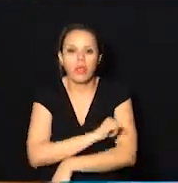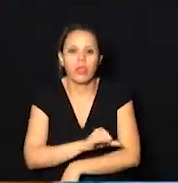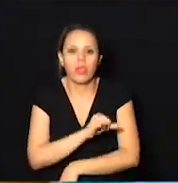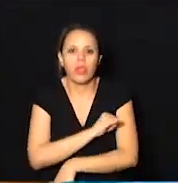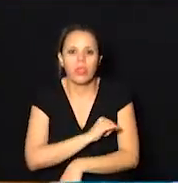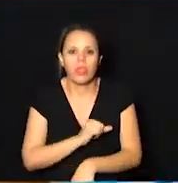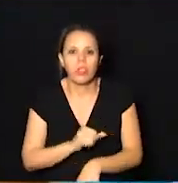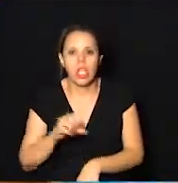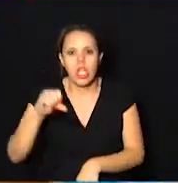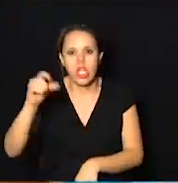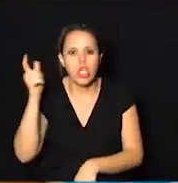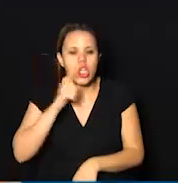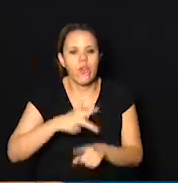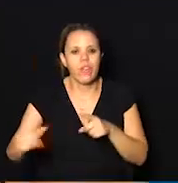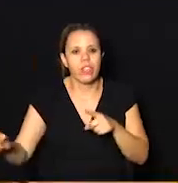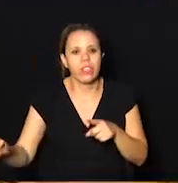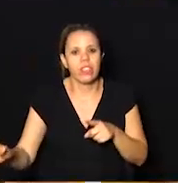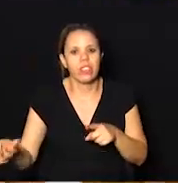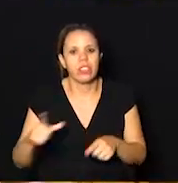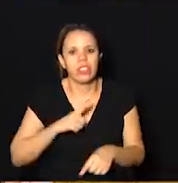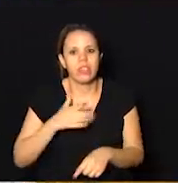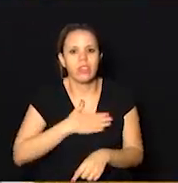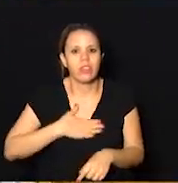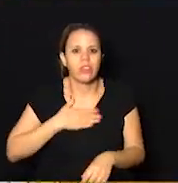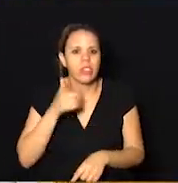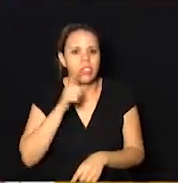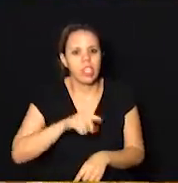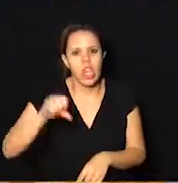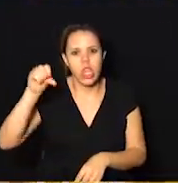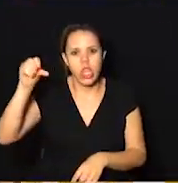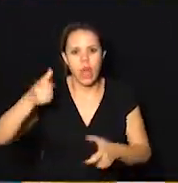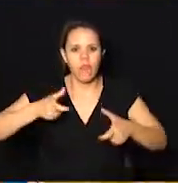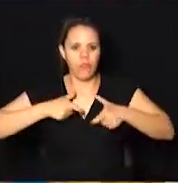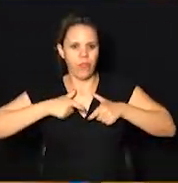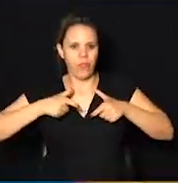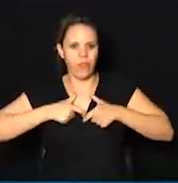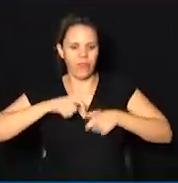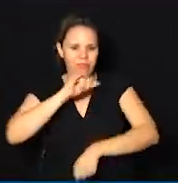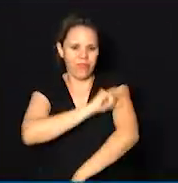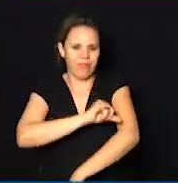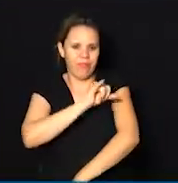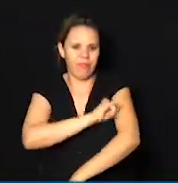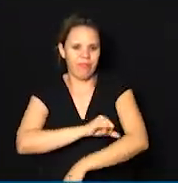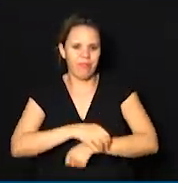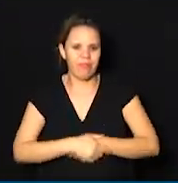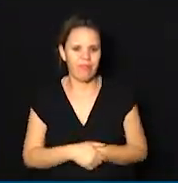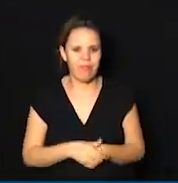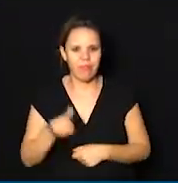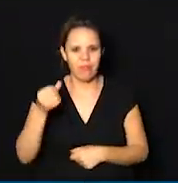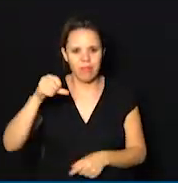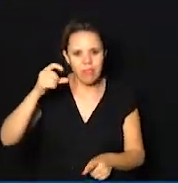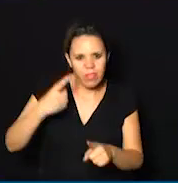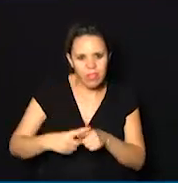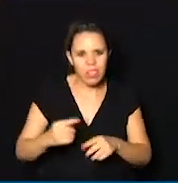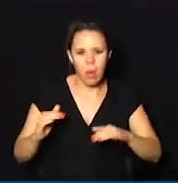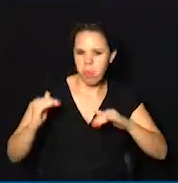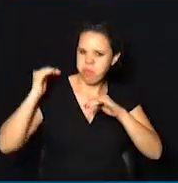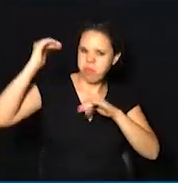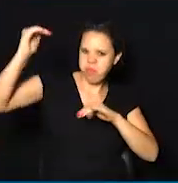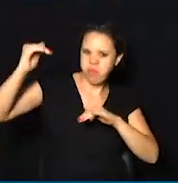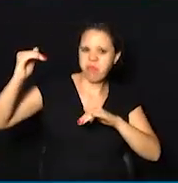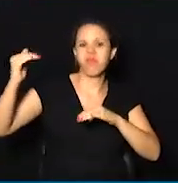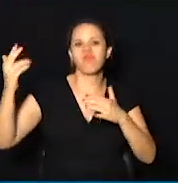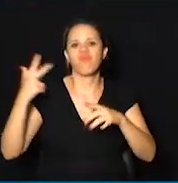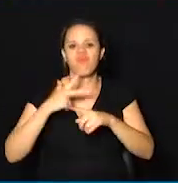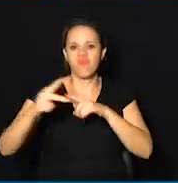ali do rio as novas conquistas né eu tive o privilégio de ganhar nove medalhas ali no rio né então nove vezes o código